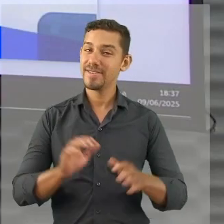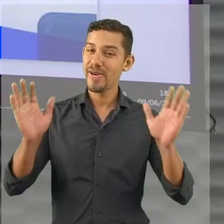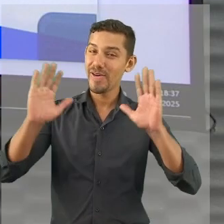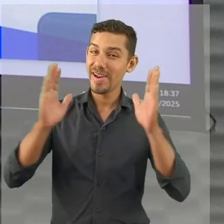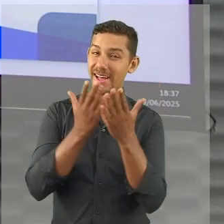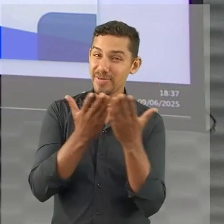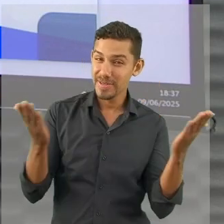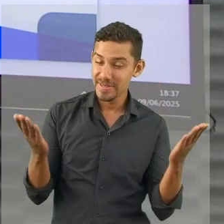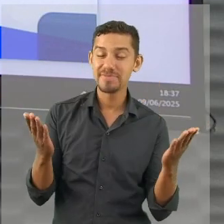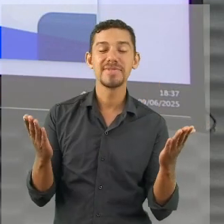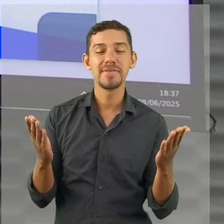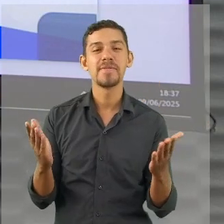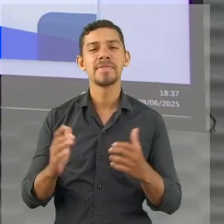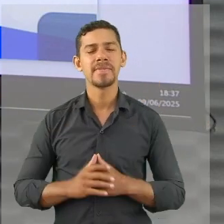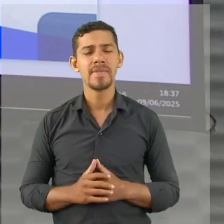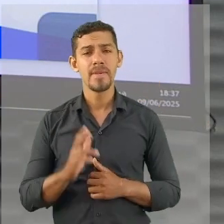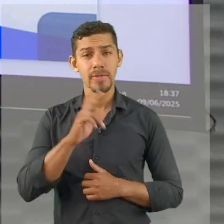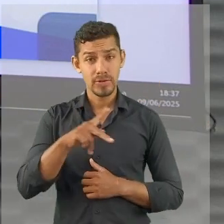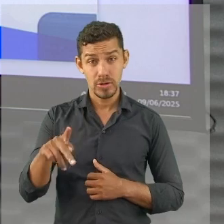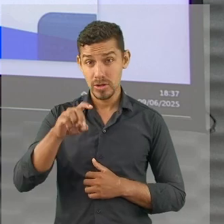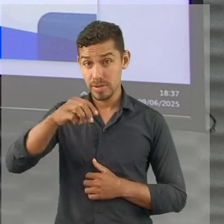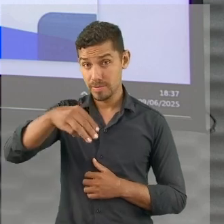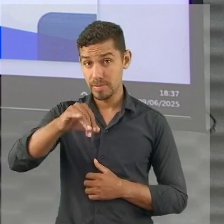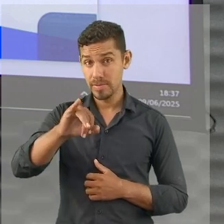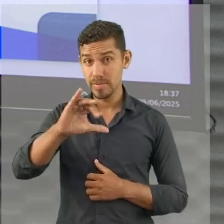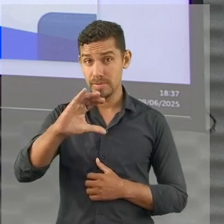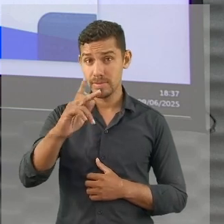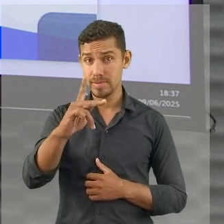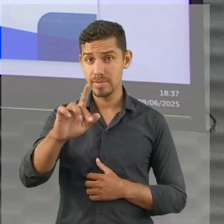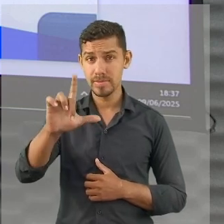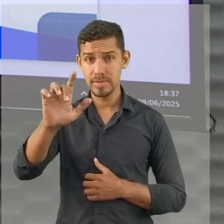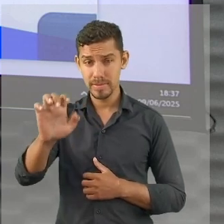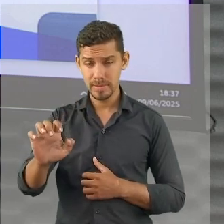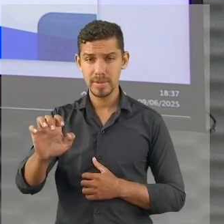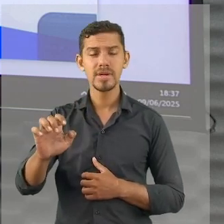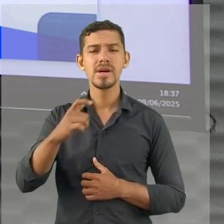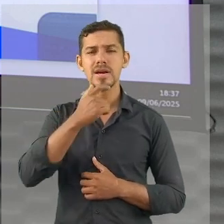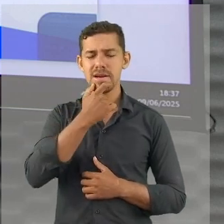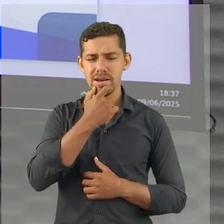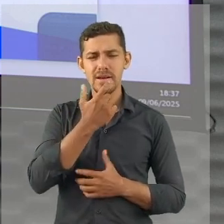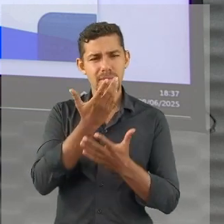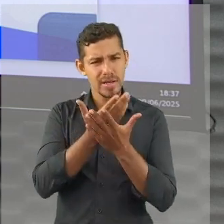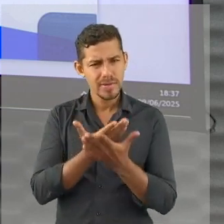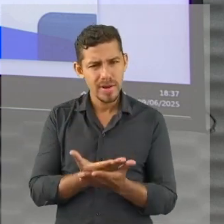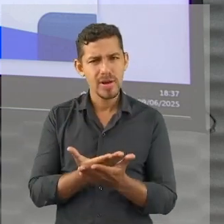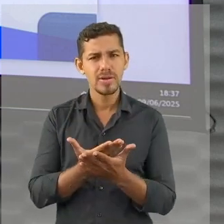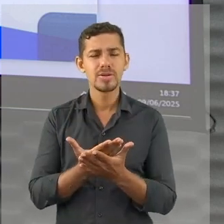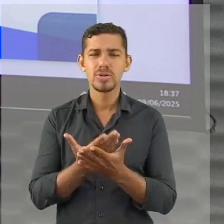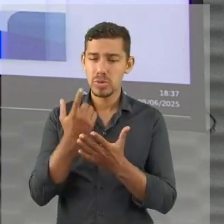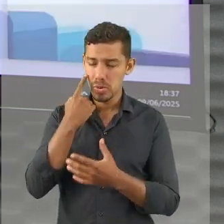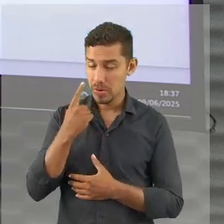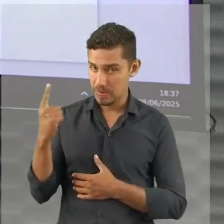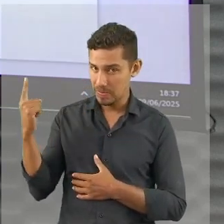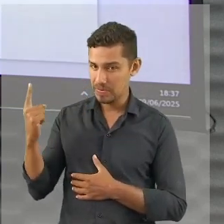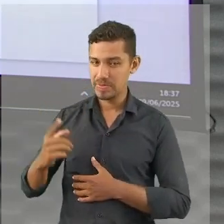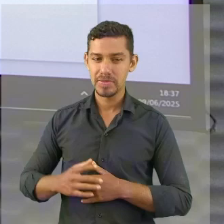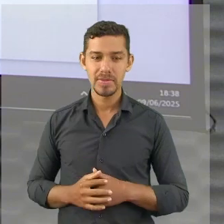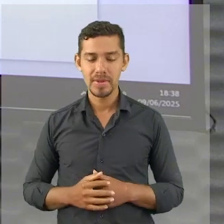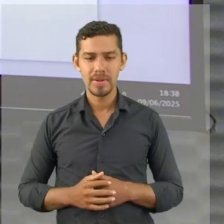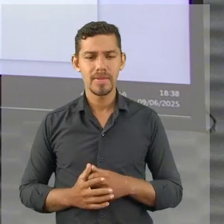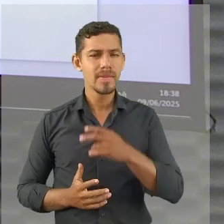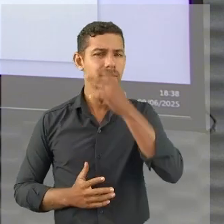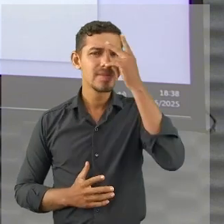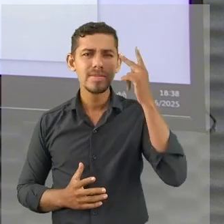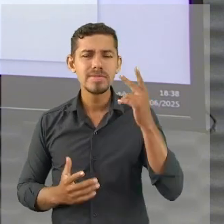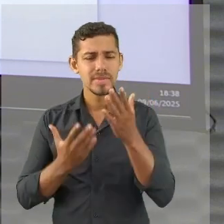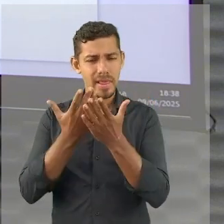Hello everybody! Olá pessoal, professora Michele de inglês aqui com vocês para mais uma aula do nosso componente curricular. Pessoal,